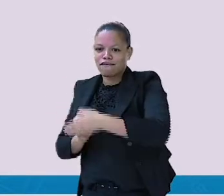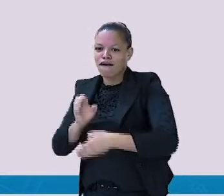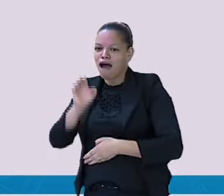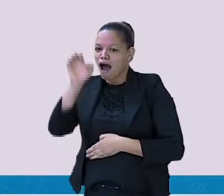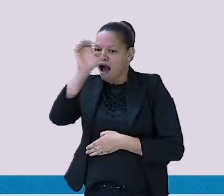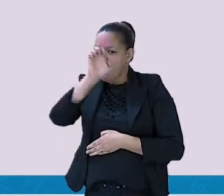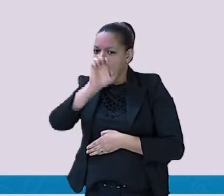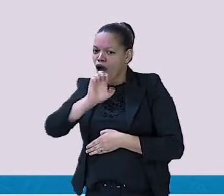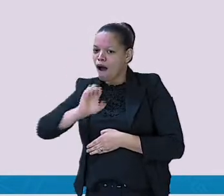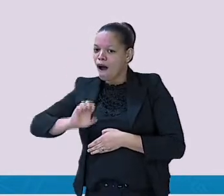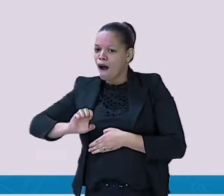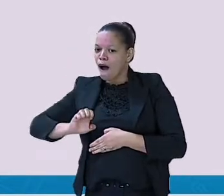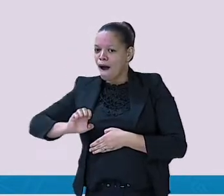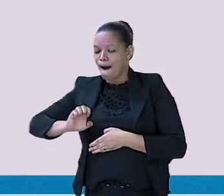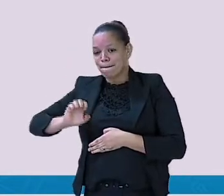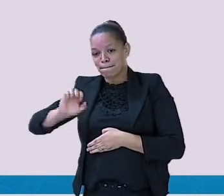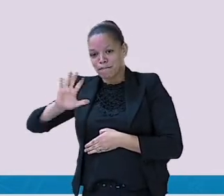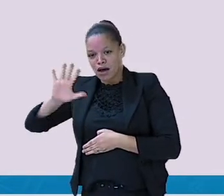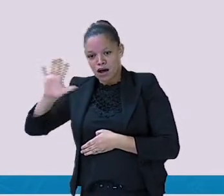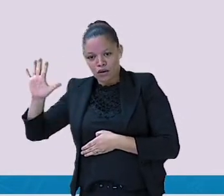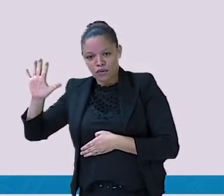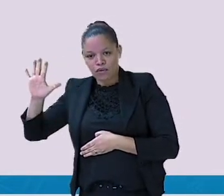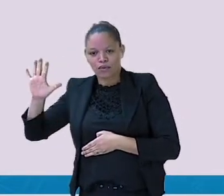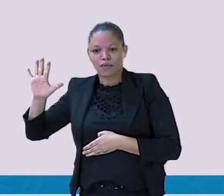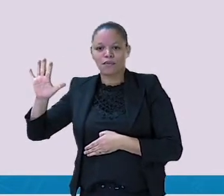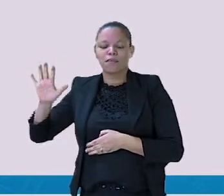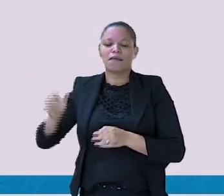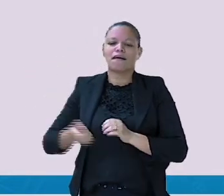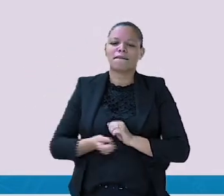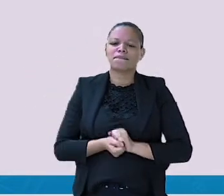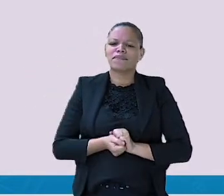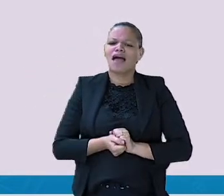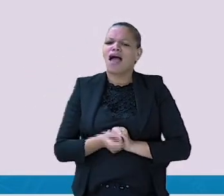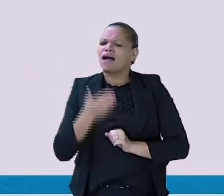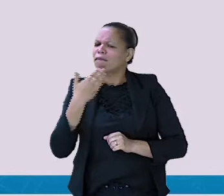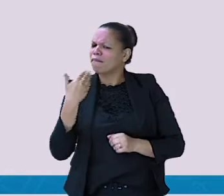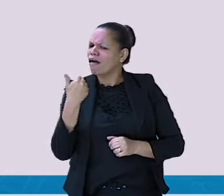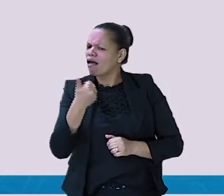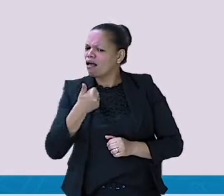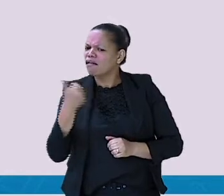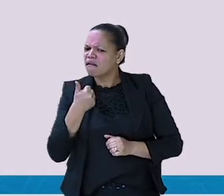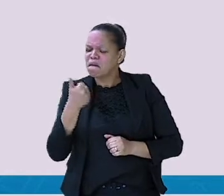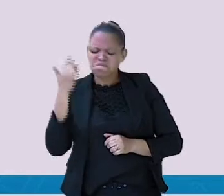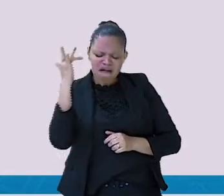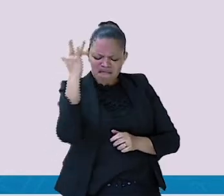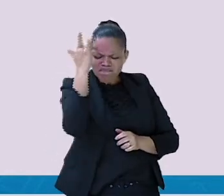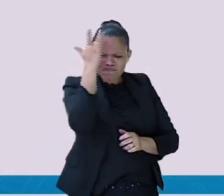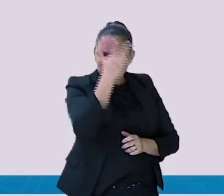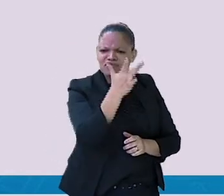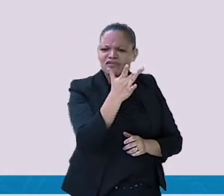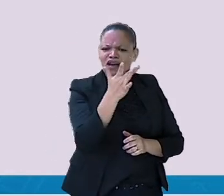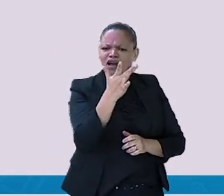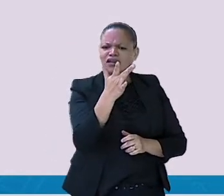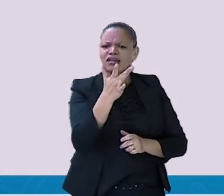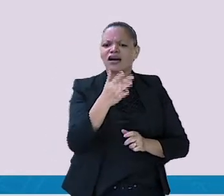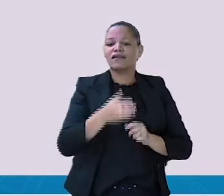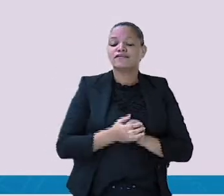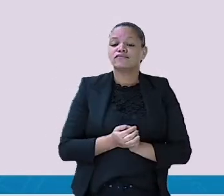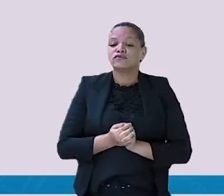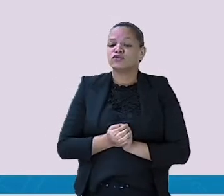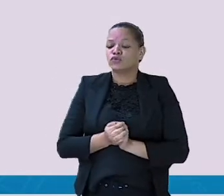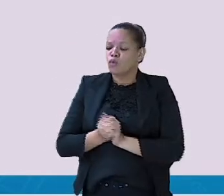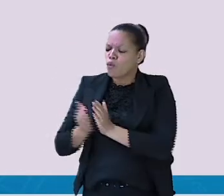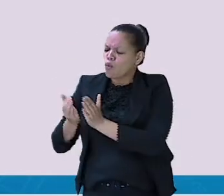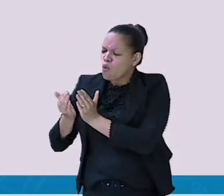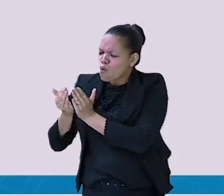a região litorânea, onde está o mar, ficaria mais fácil porque ali eles poderiam os